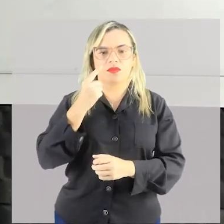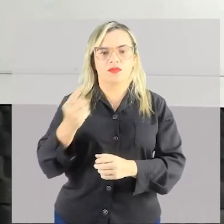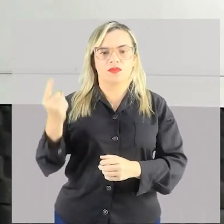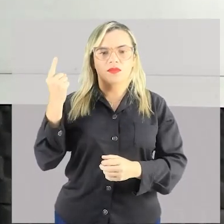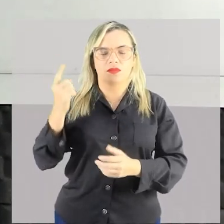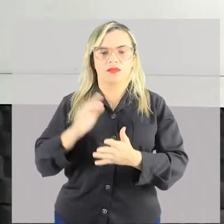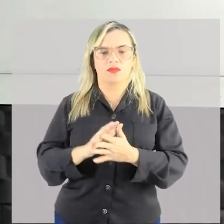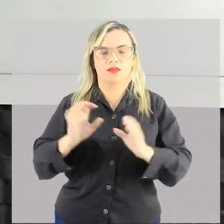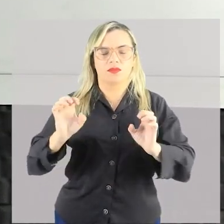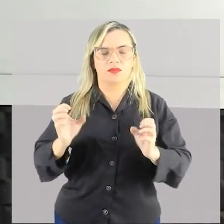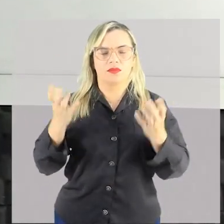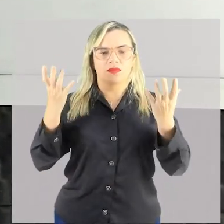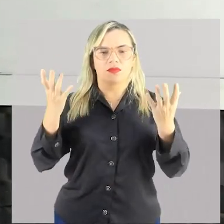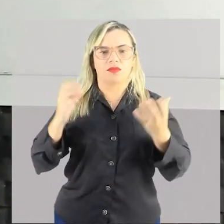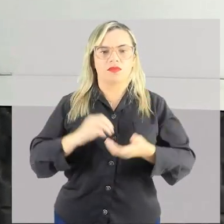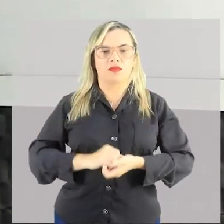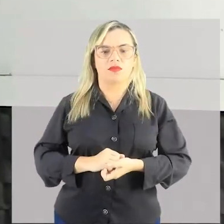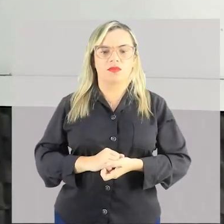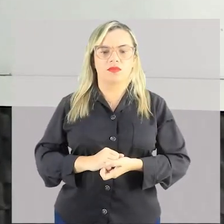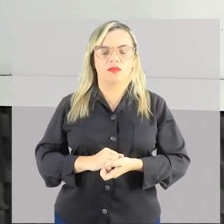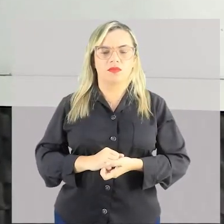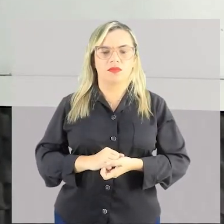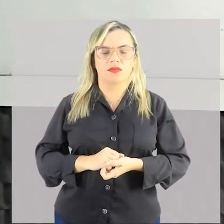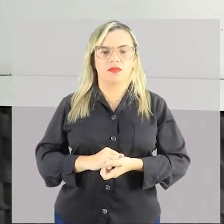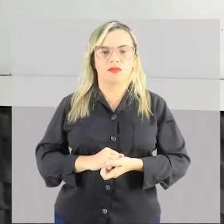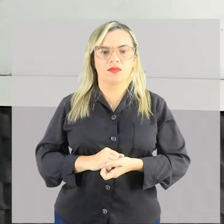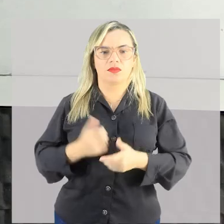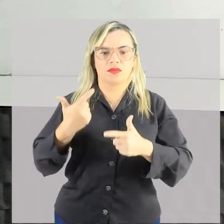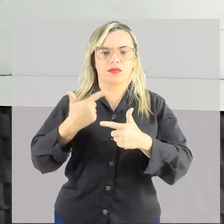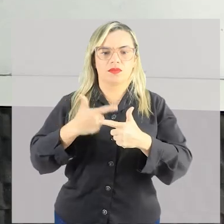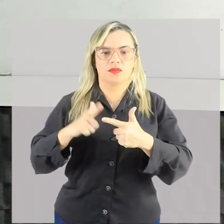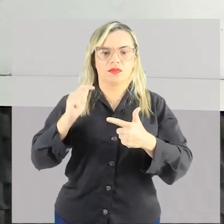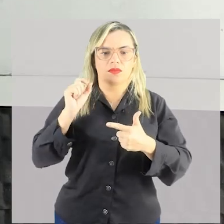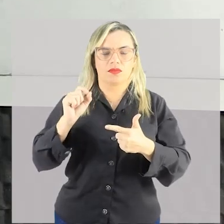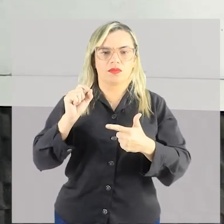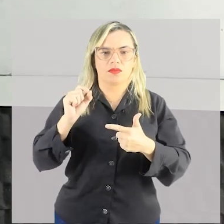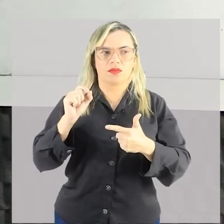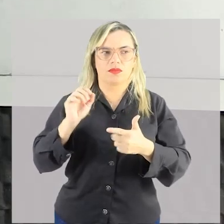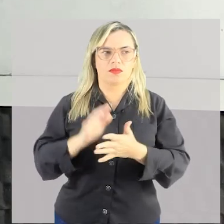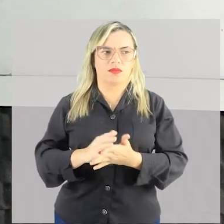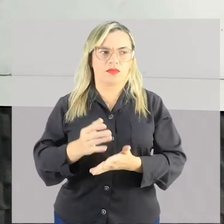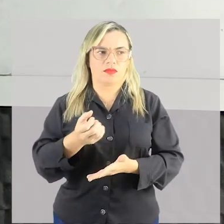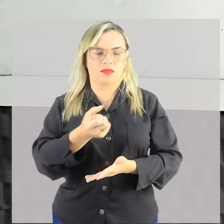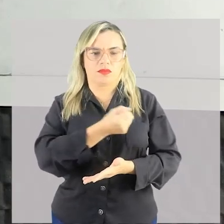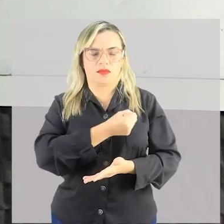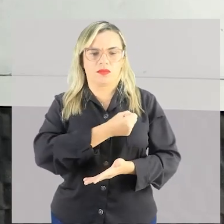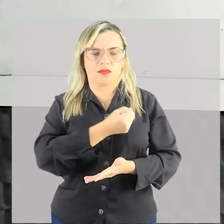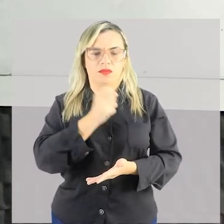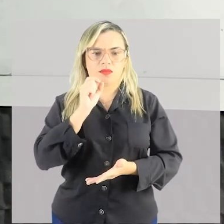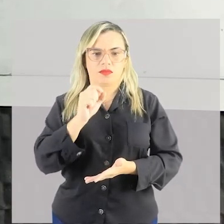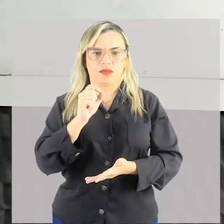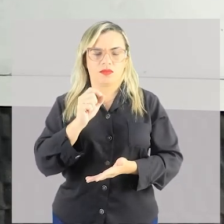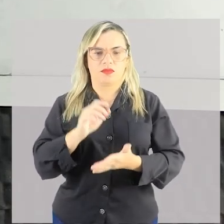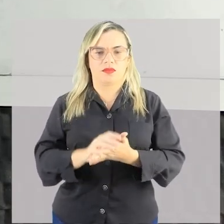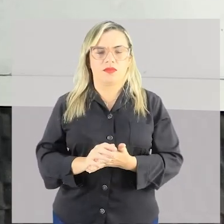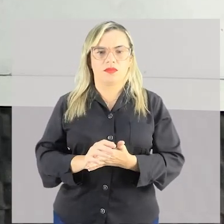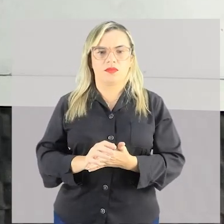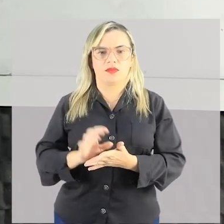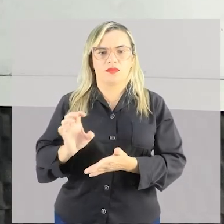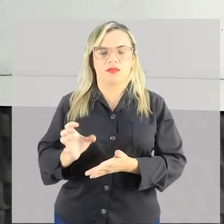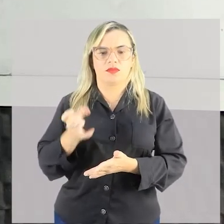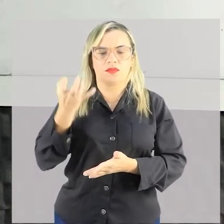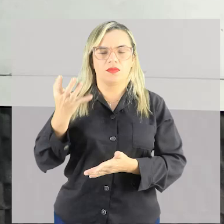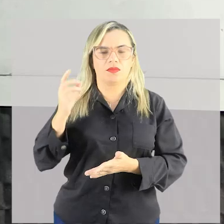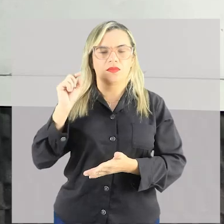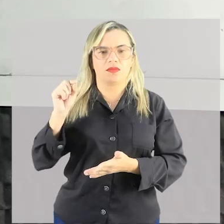evento probabilidade de um evento você divide o número de elementos desse seu evento